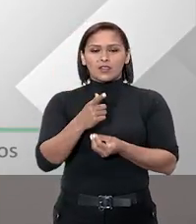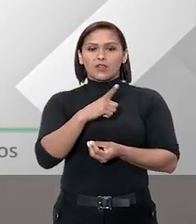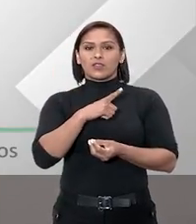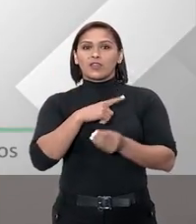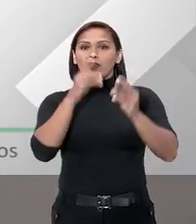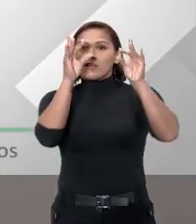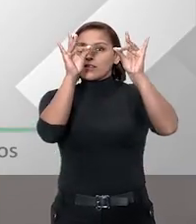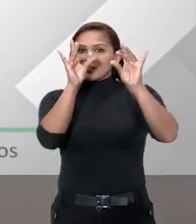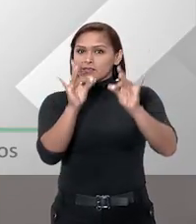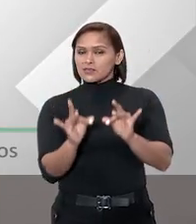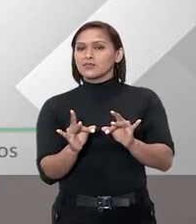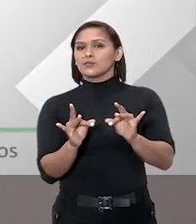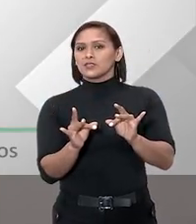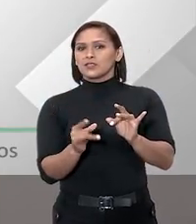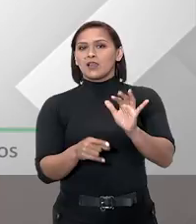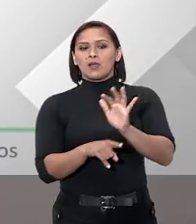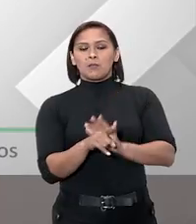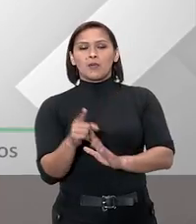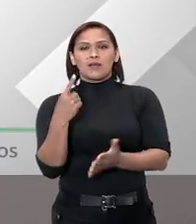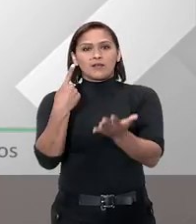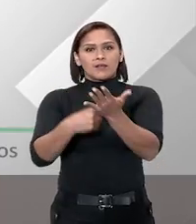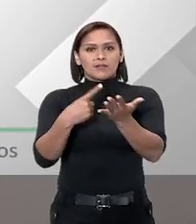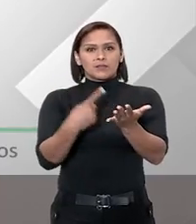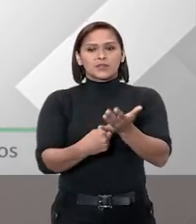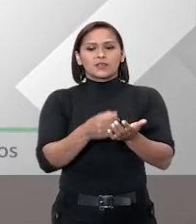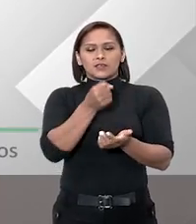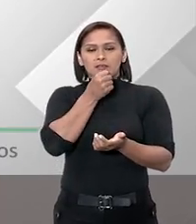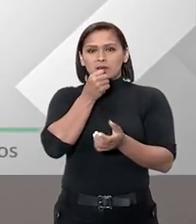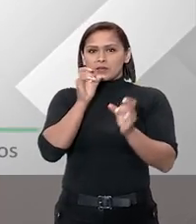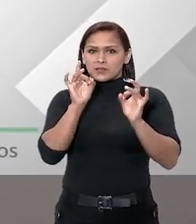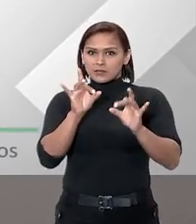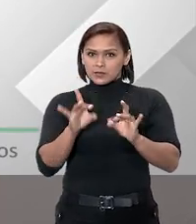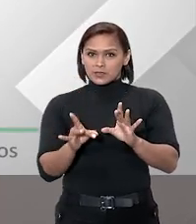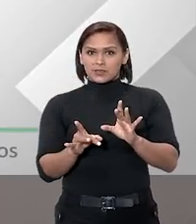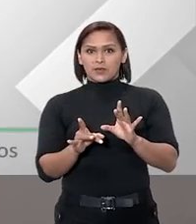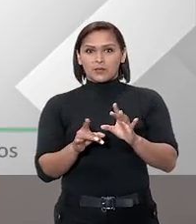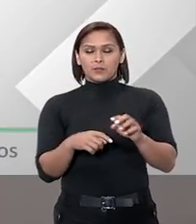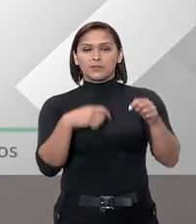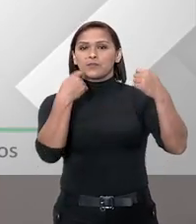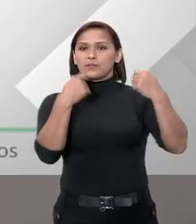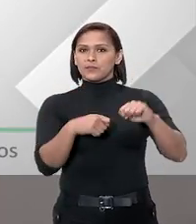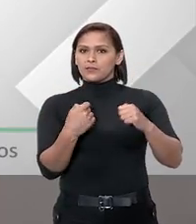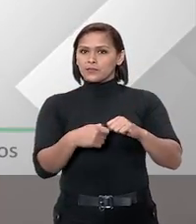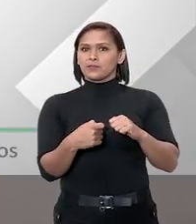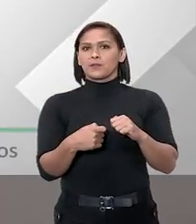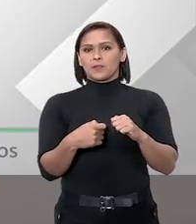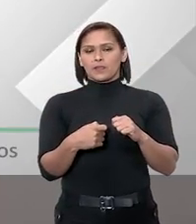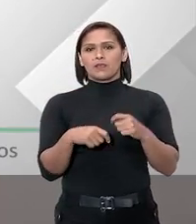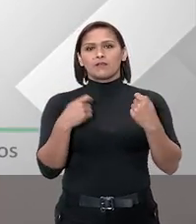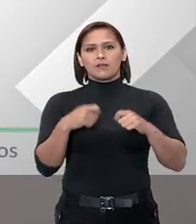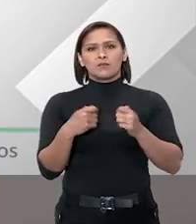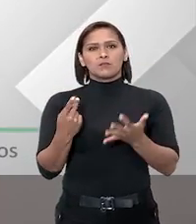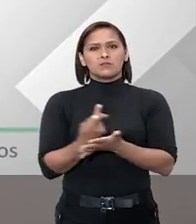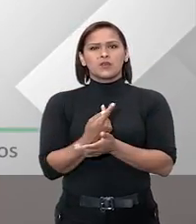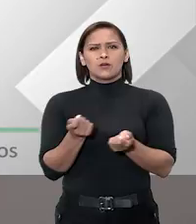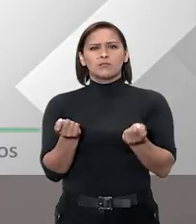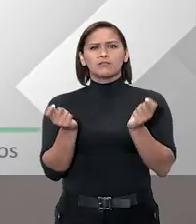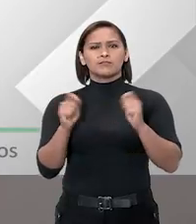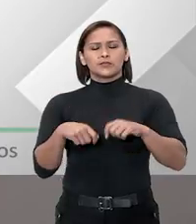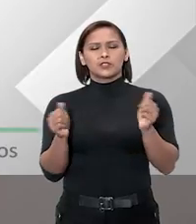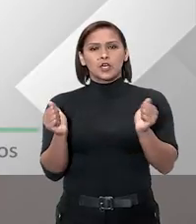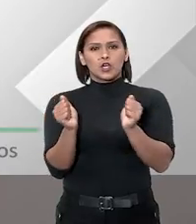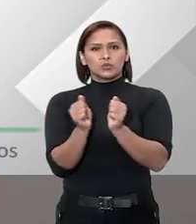a sensibilidade para a aplicação do depoimento especial. É necessário que nós